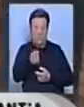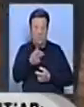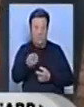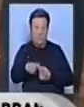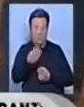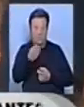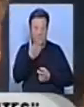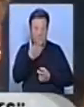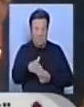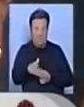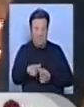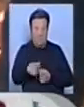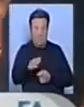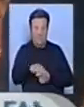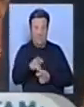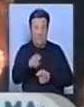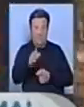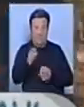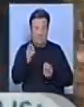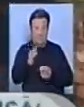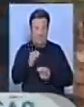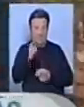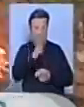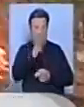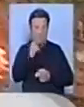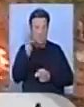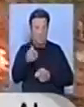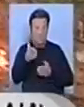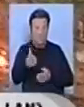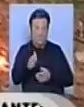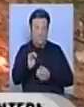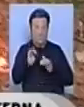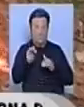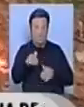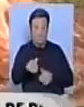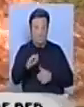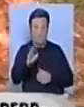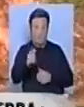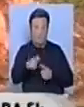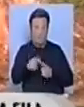má. Por sorte, o padre foi ajudá-los. E no final,